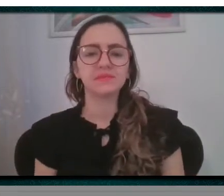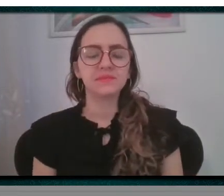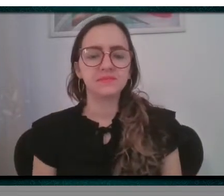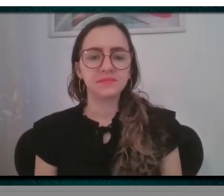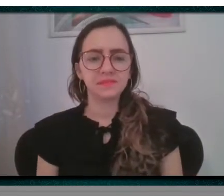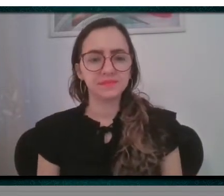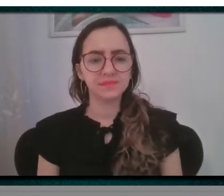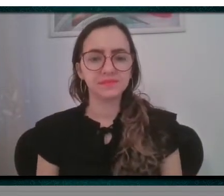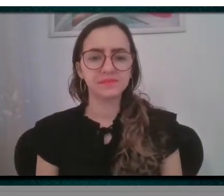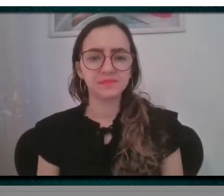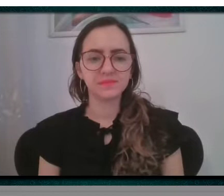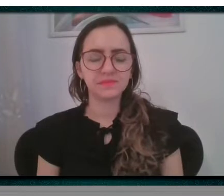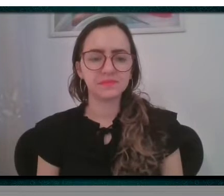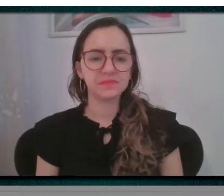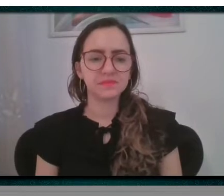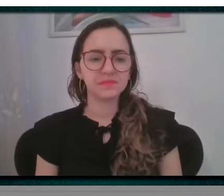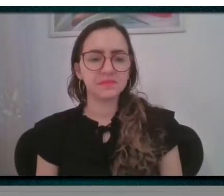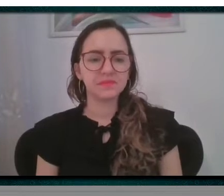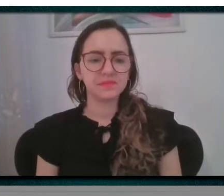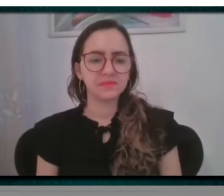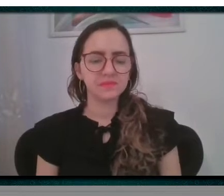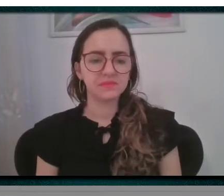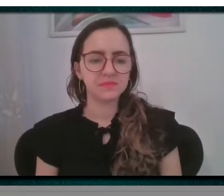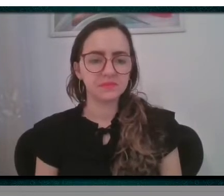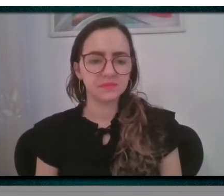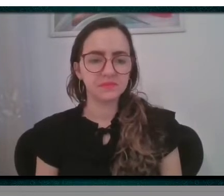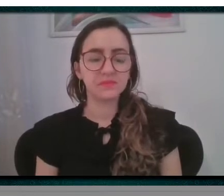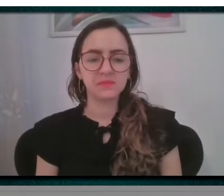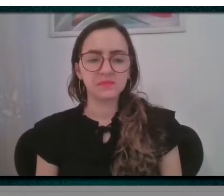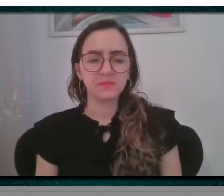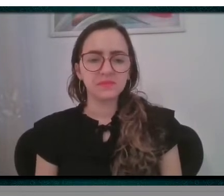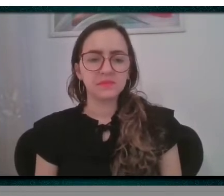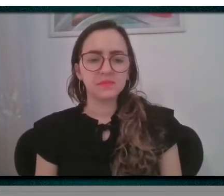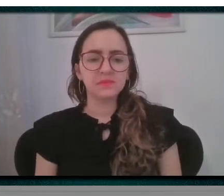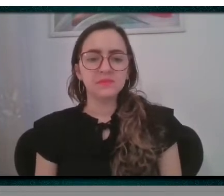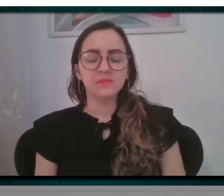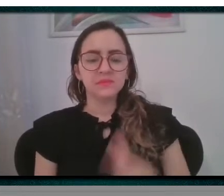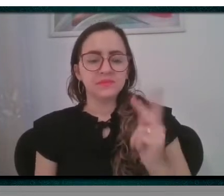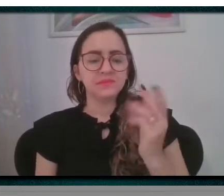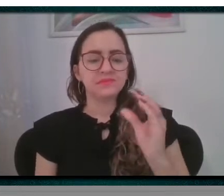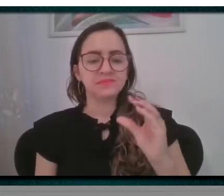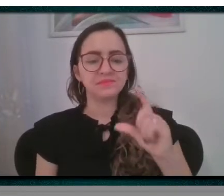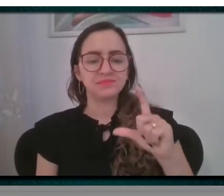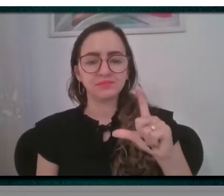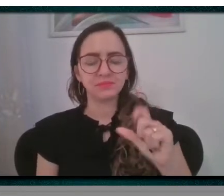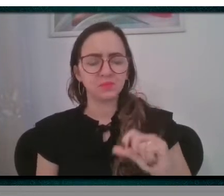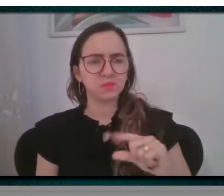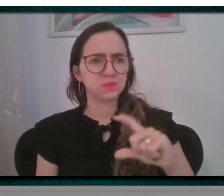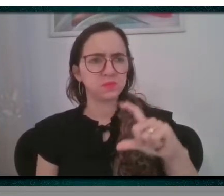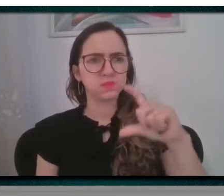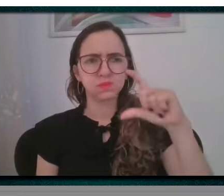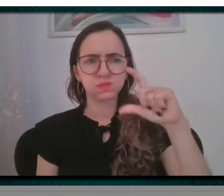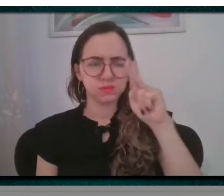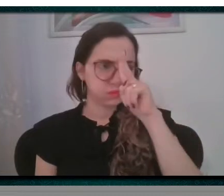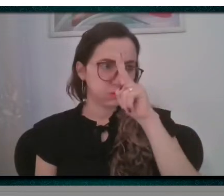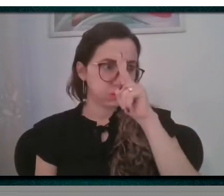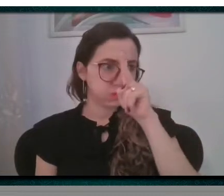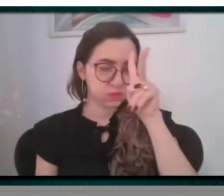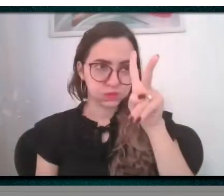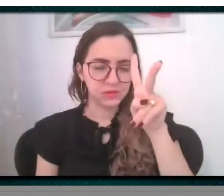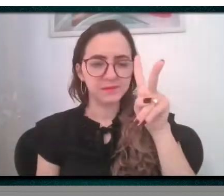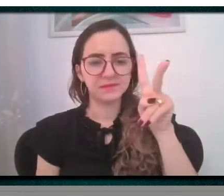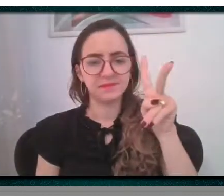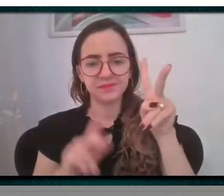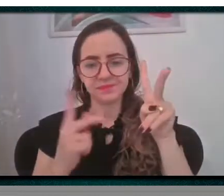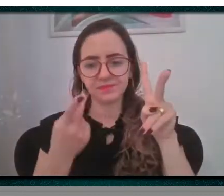que o HCl é um ácido muito mais forte do que o ácido HF, né? O